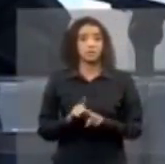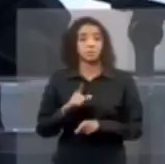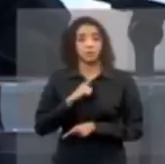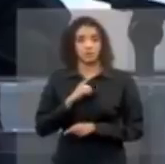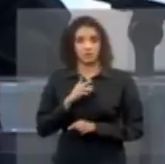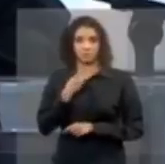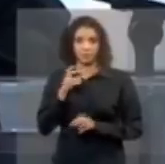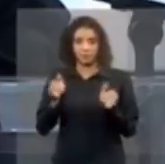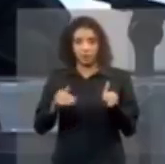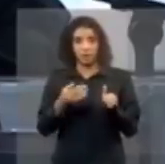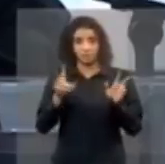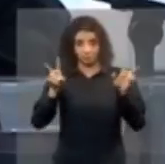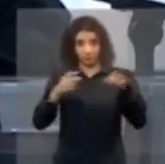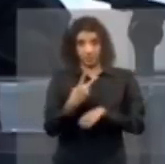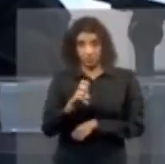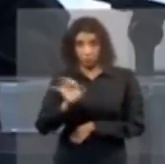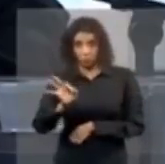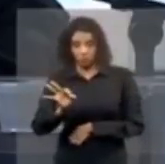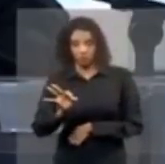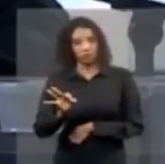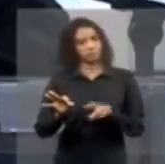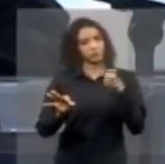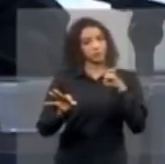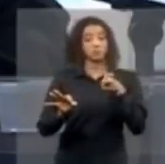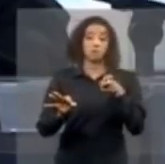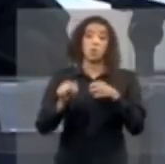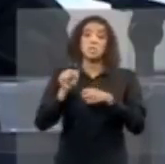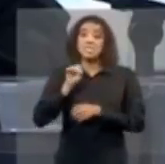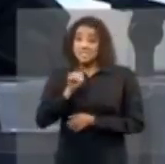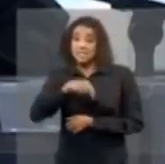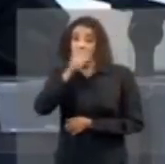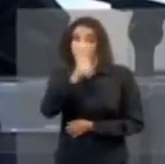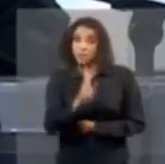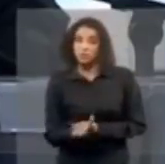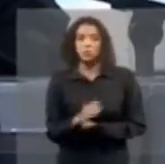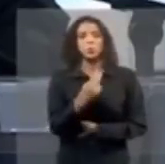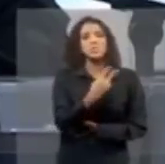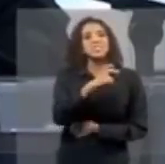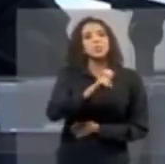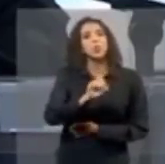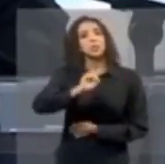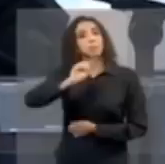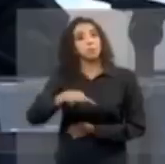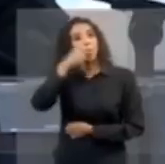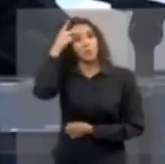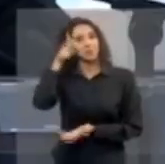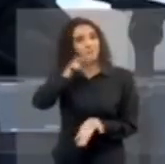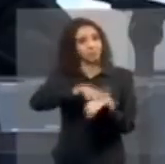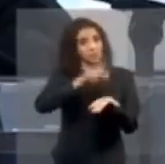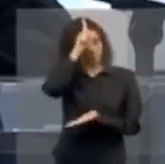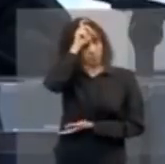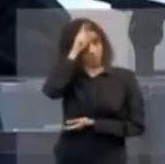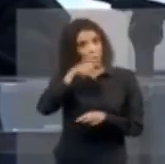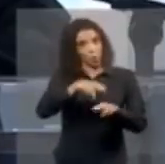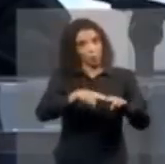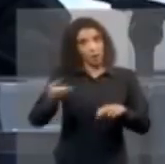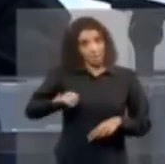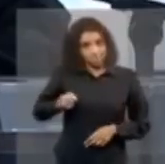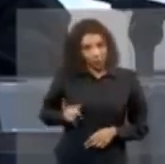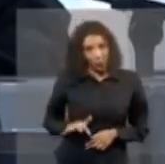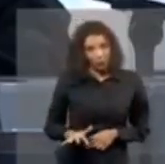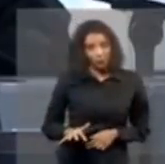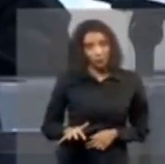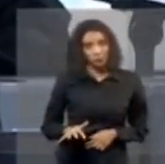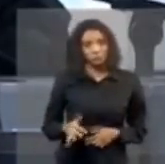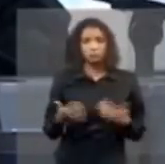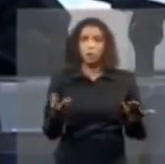de 25%, deveríamos concluir que se houvesse no Brasil 250 mil internações por abortos